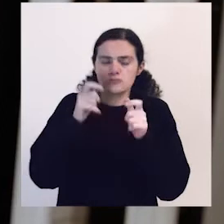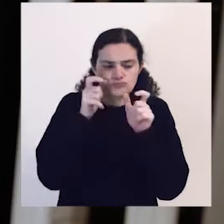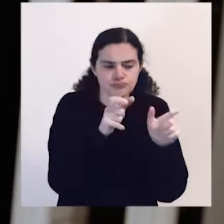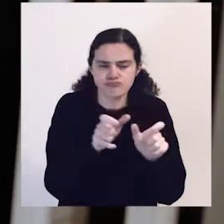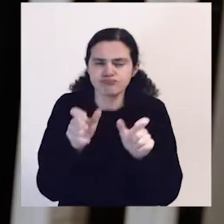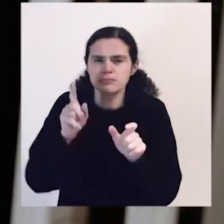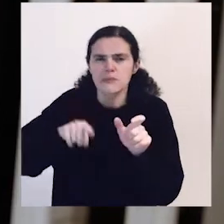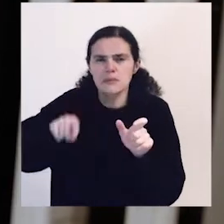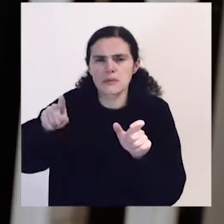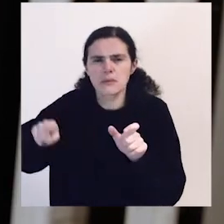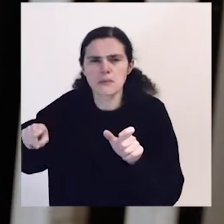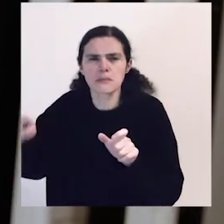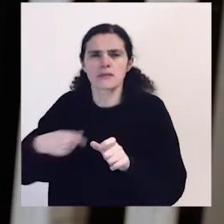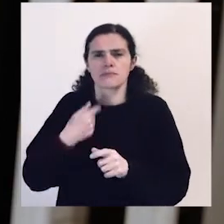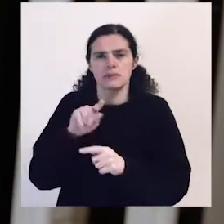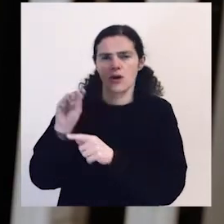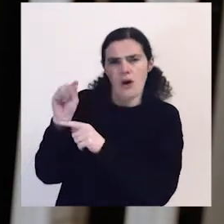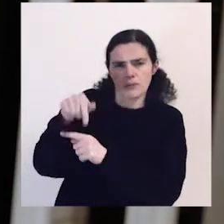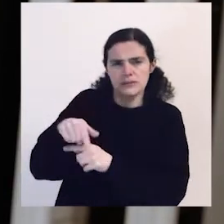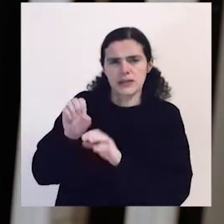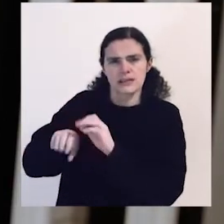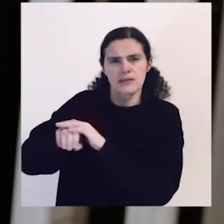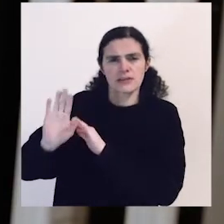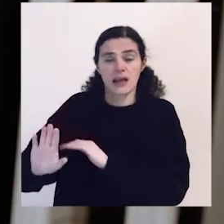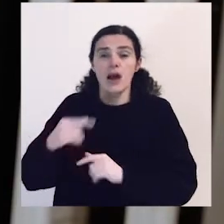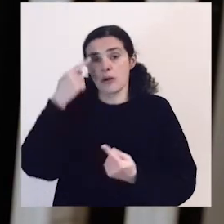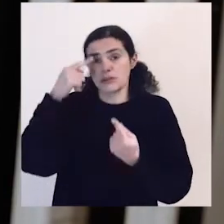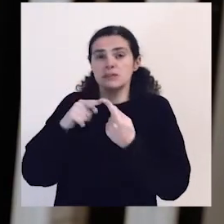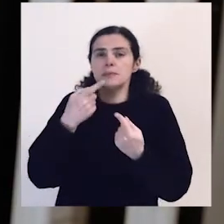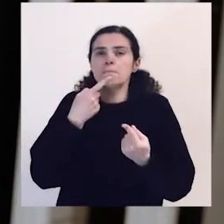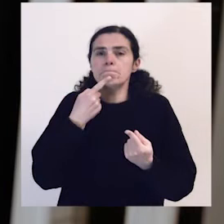Realizamos inspeções periódicas das obras nas reservas,